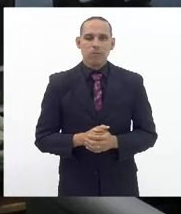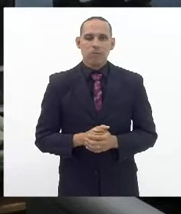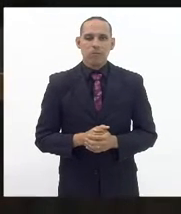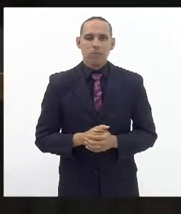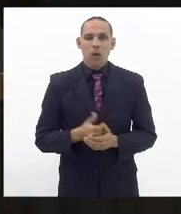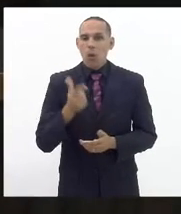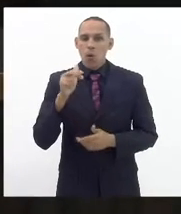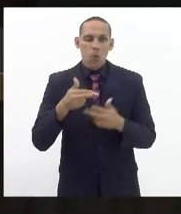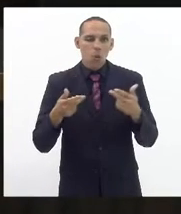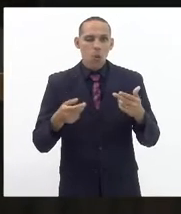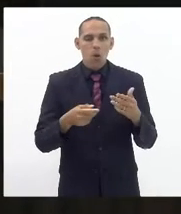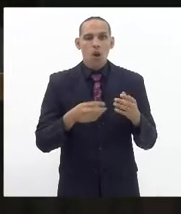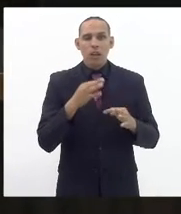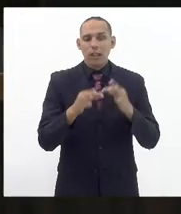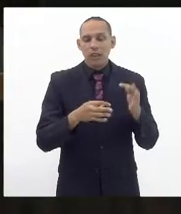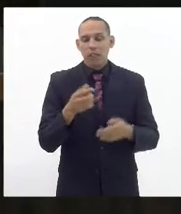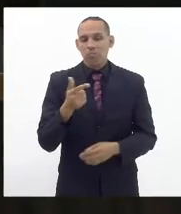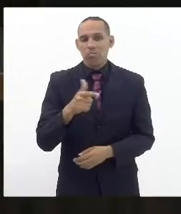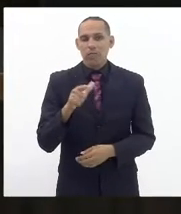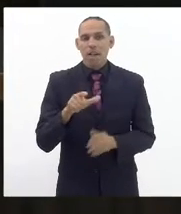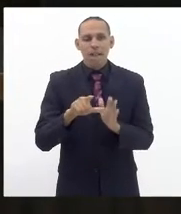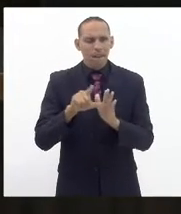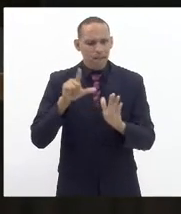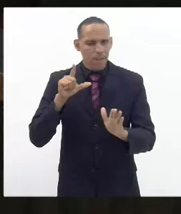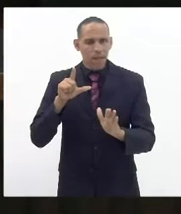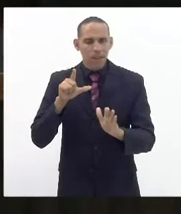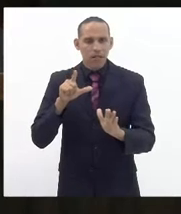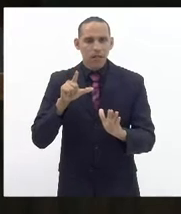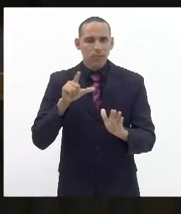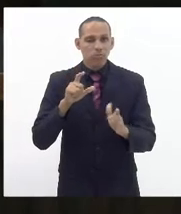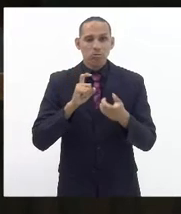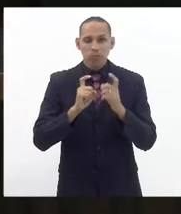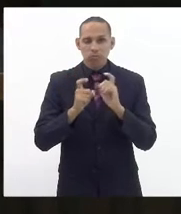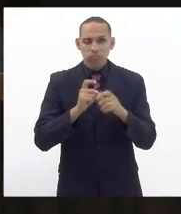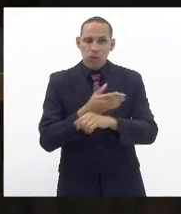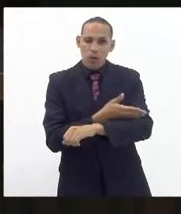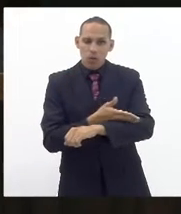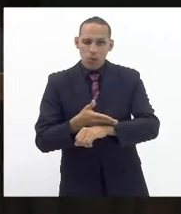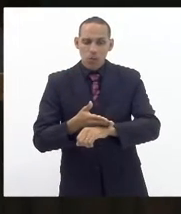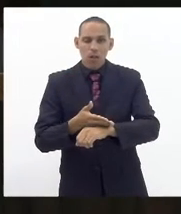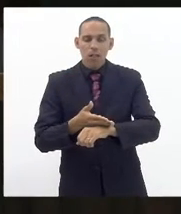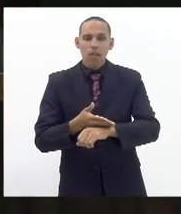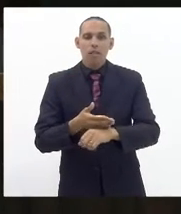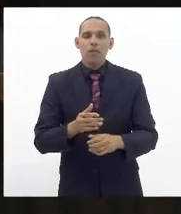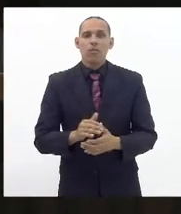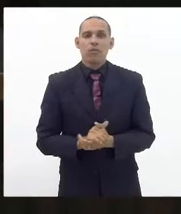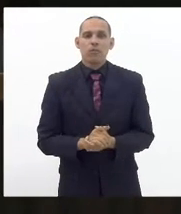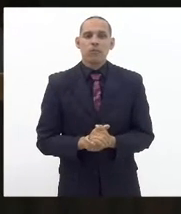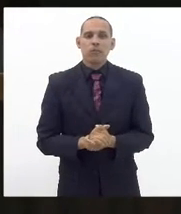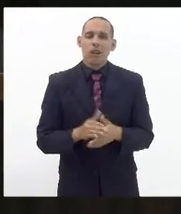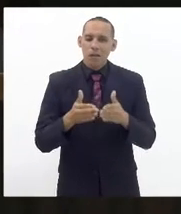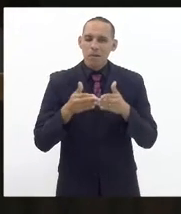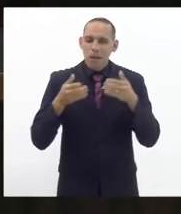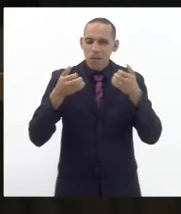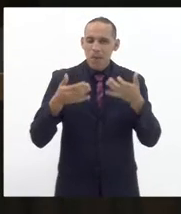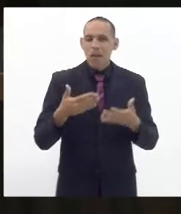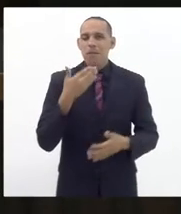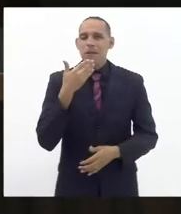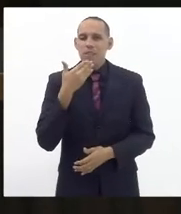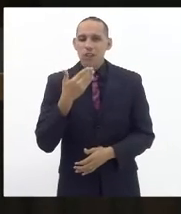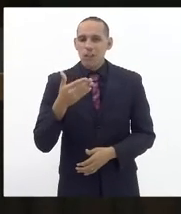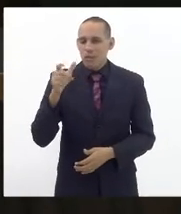Nada mais havendo a tratar antes, na sessão ordinária, antes, porém, pela ordem